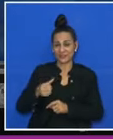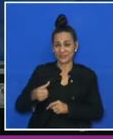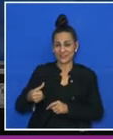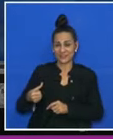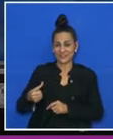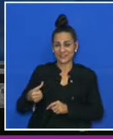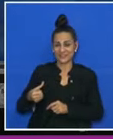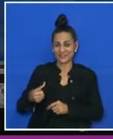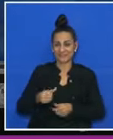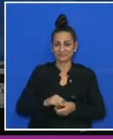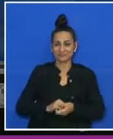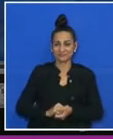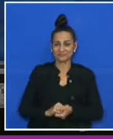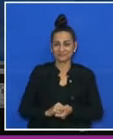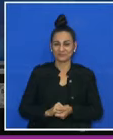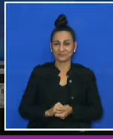06.